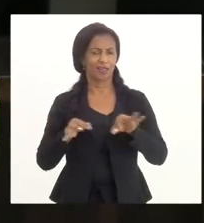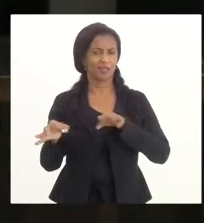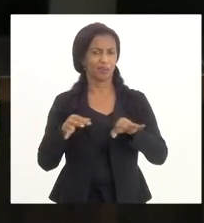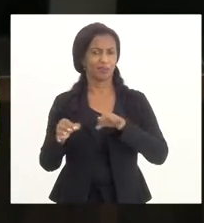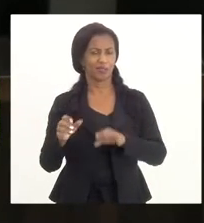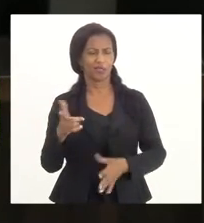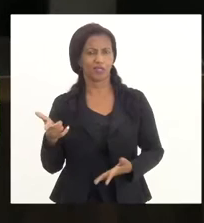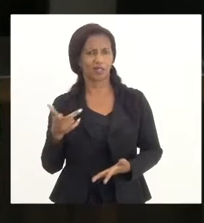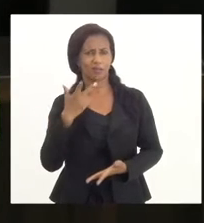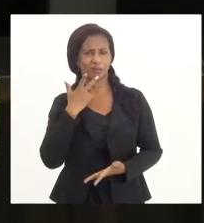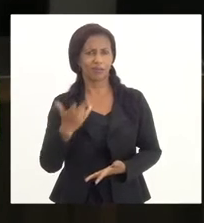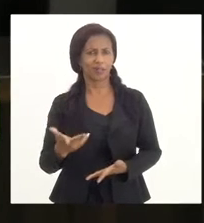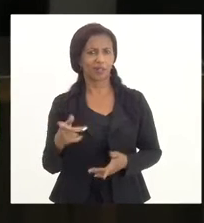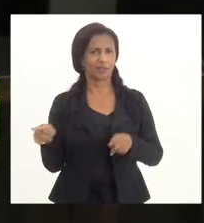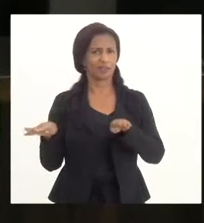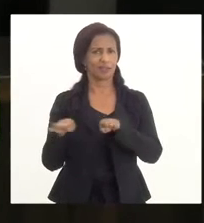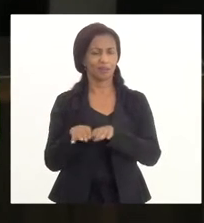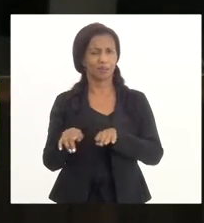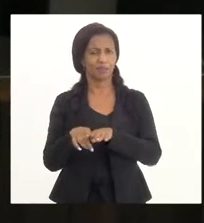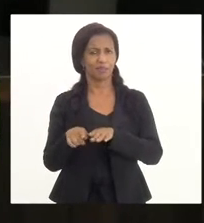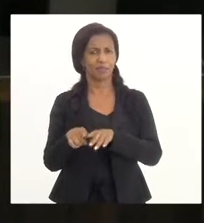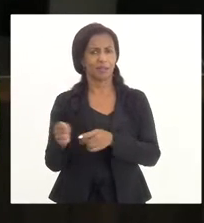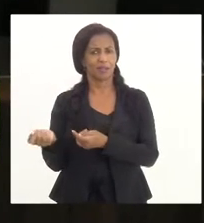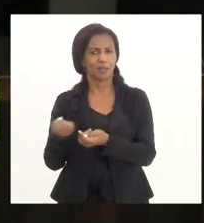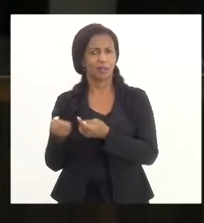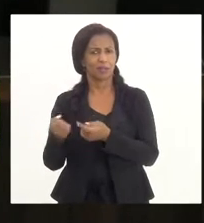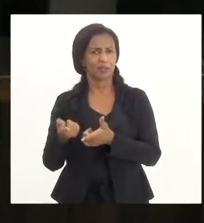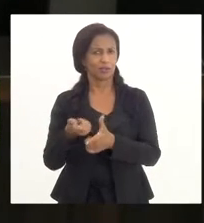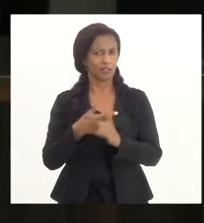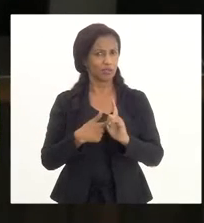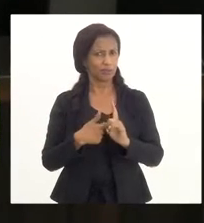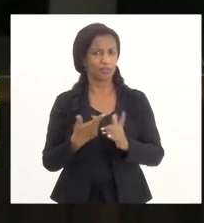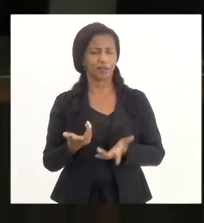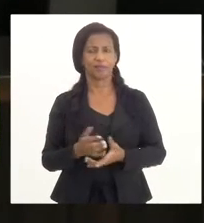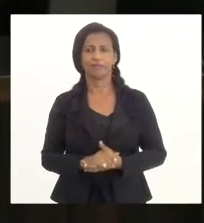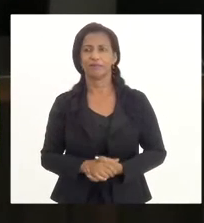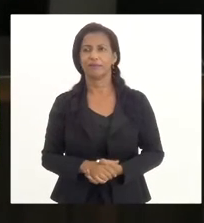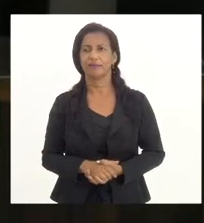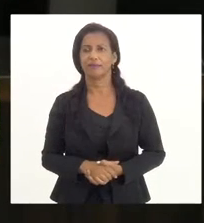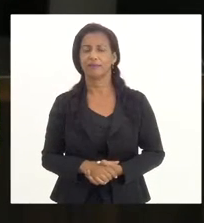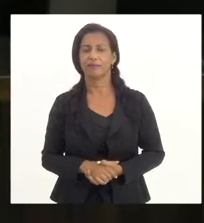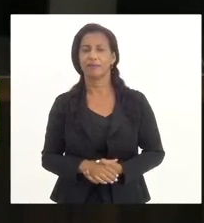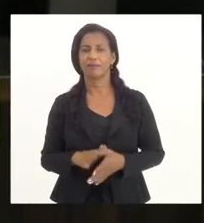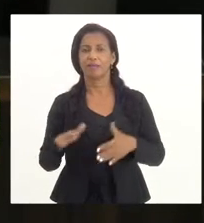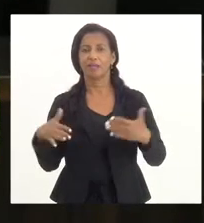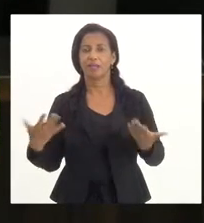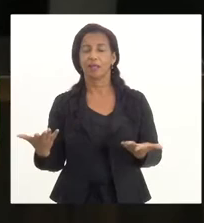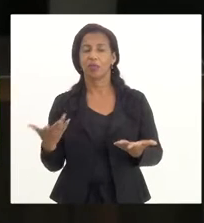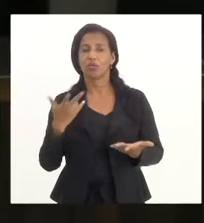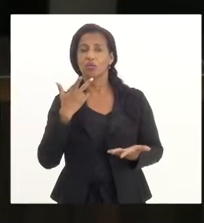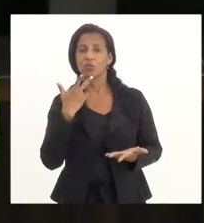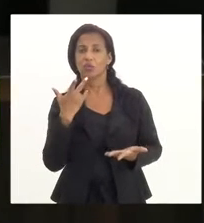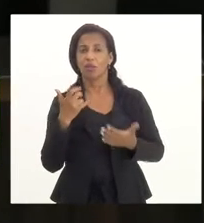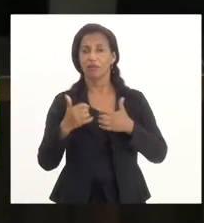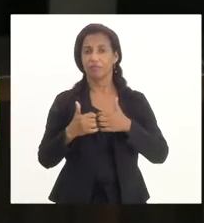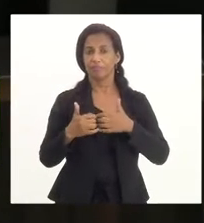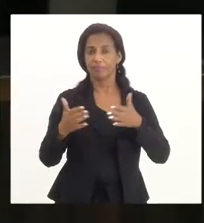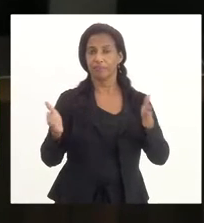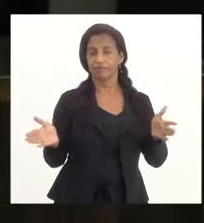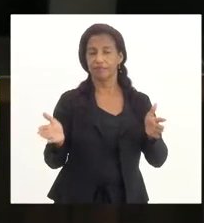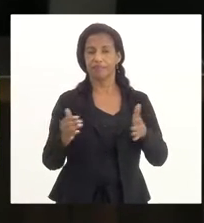projeto de lei trata também da negociação da dívida eu queria só fazer